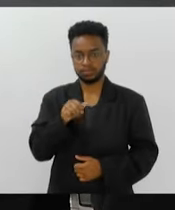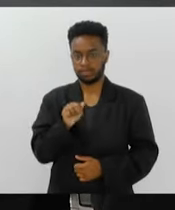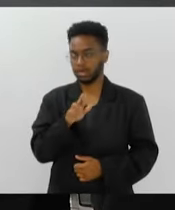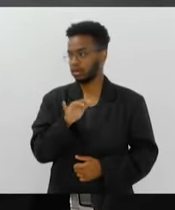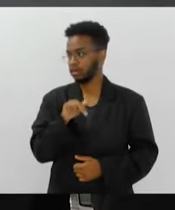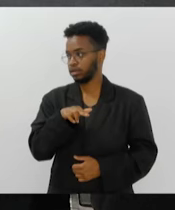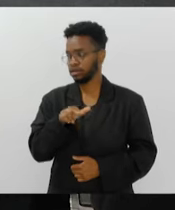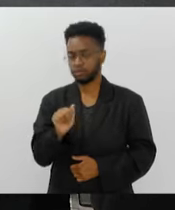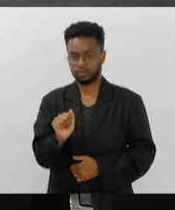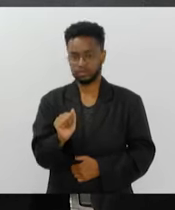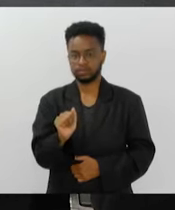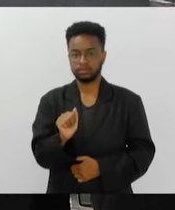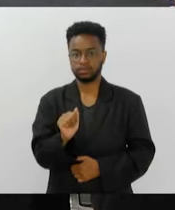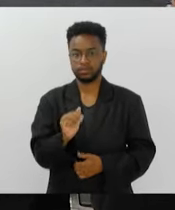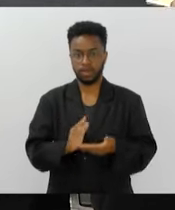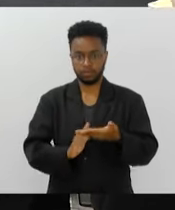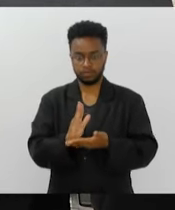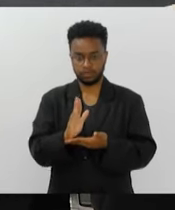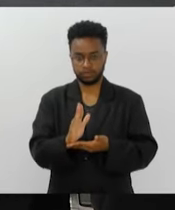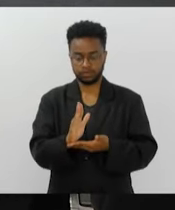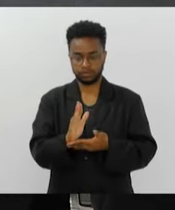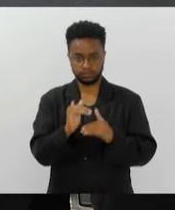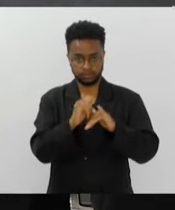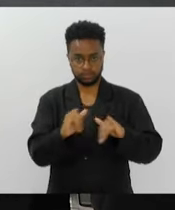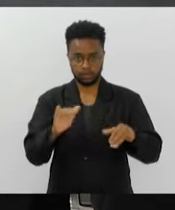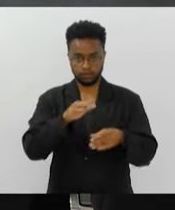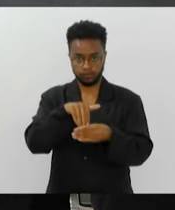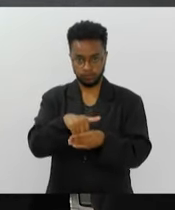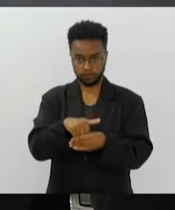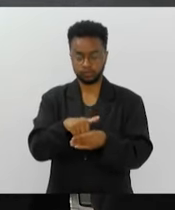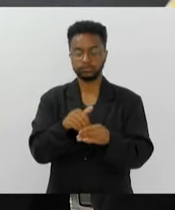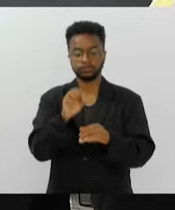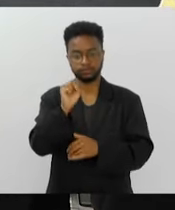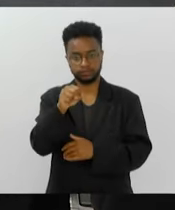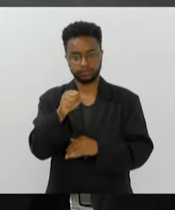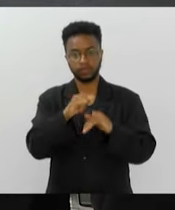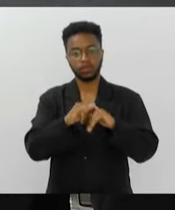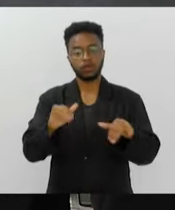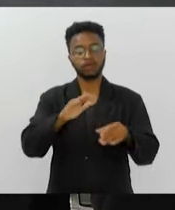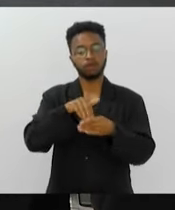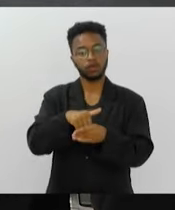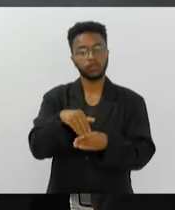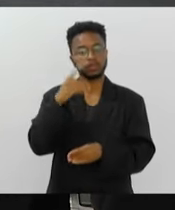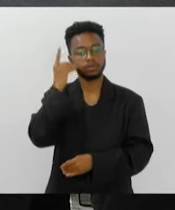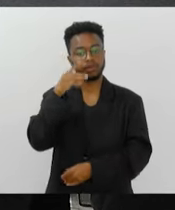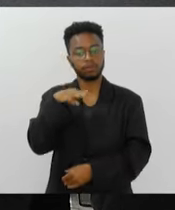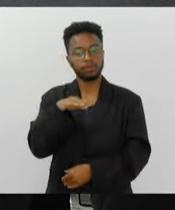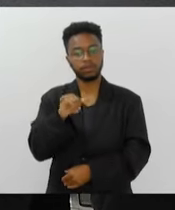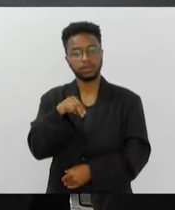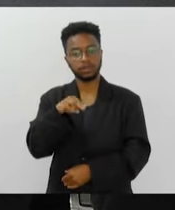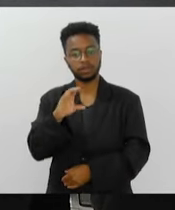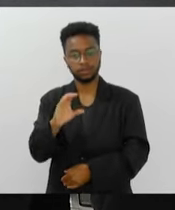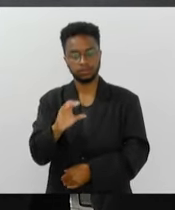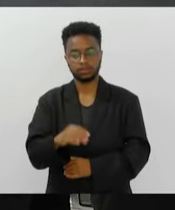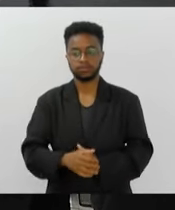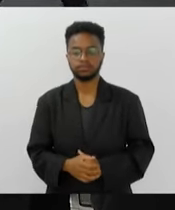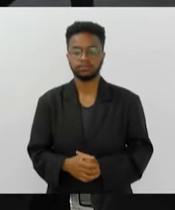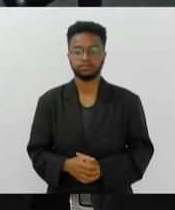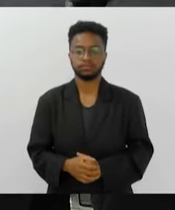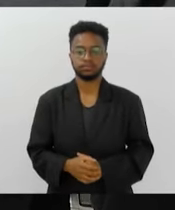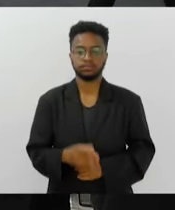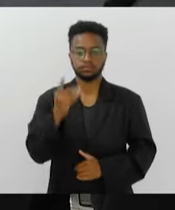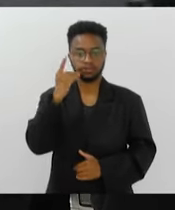MST tá aprovado declaração de voto genza declaração Deputado quer falar declaração declaração por favor